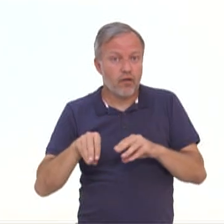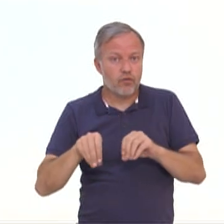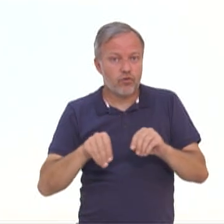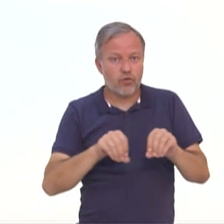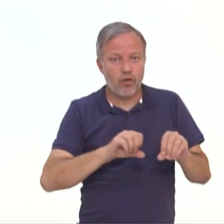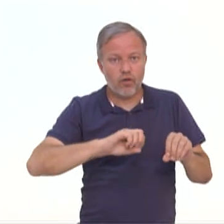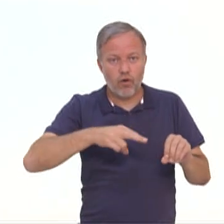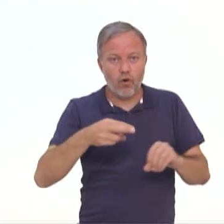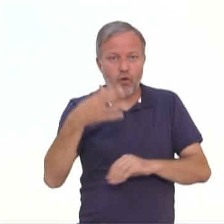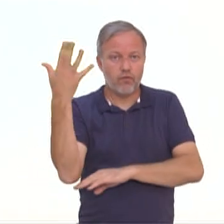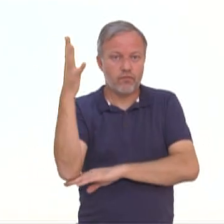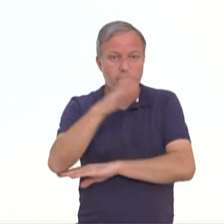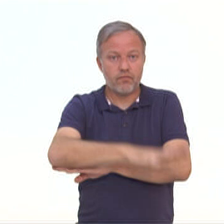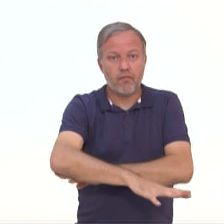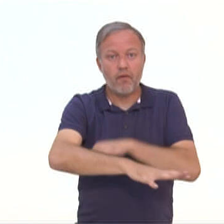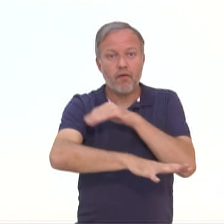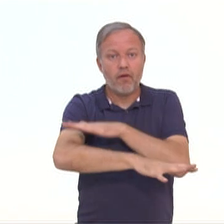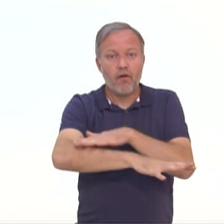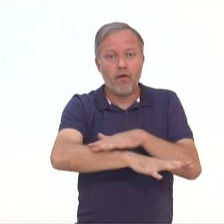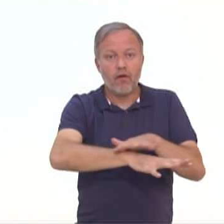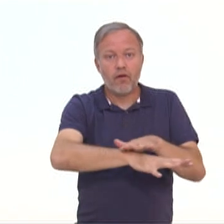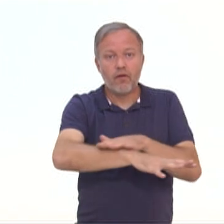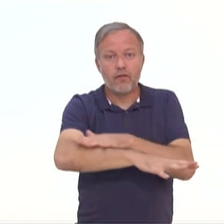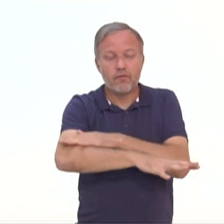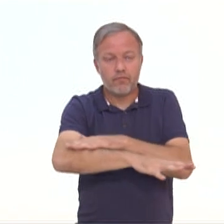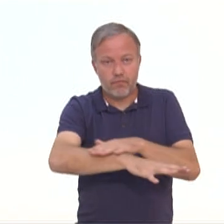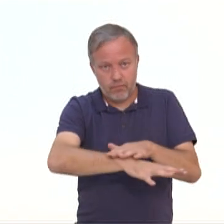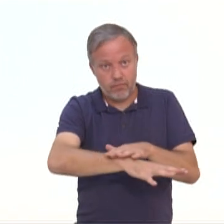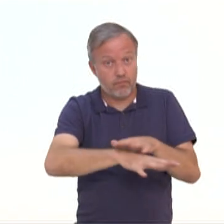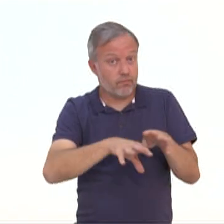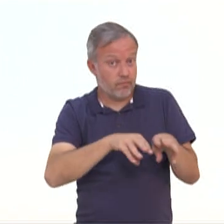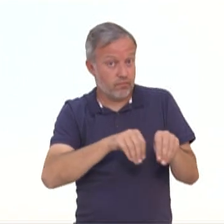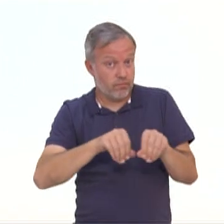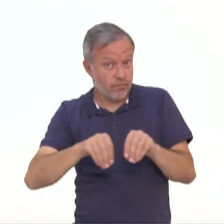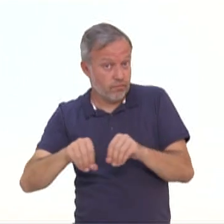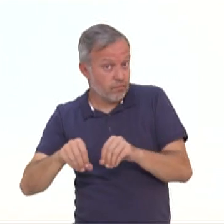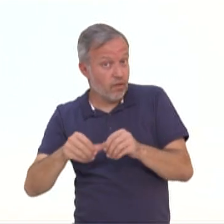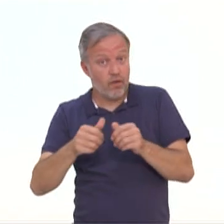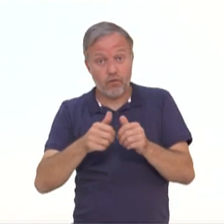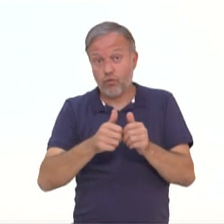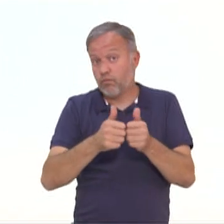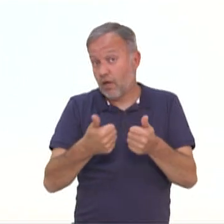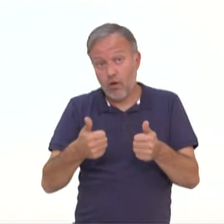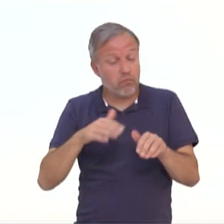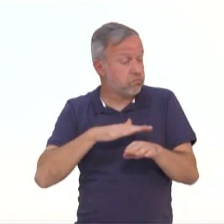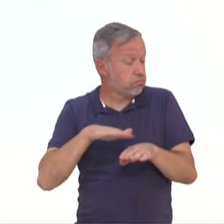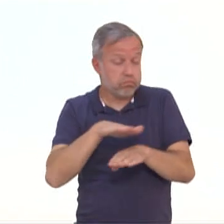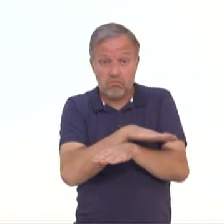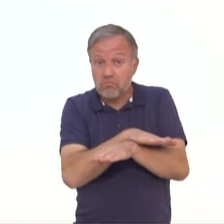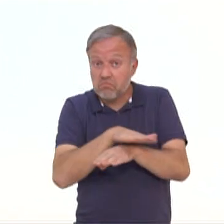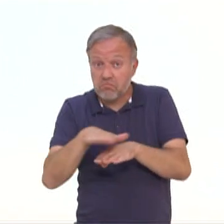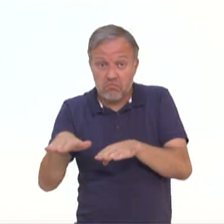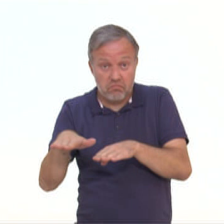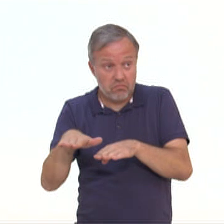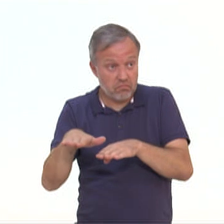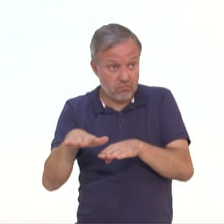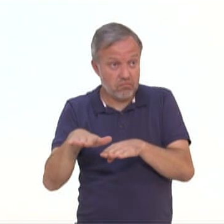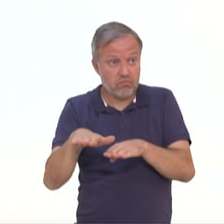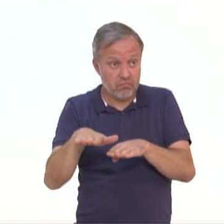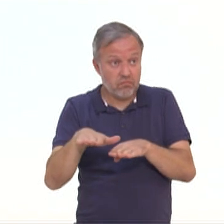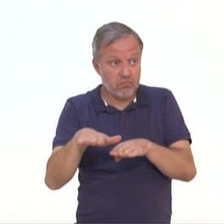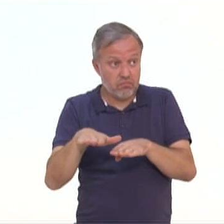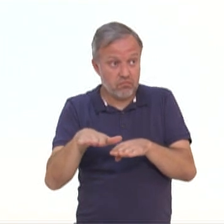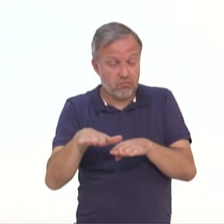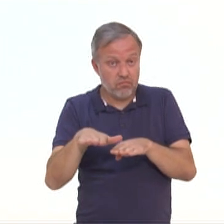no solo? Porque pode estar fixo na madeira, pode estar fixo no seu pão, então substrato. E a presença de parede